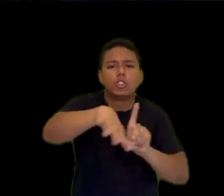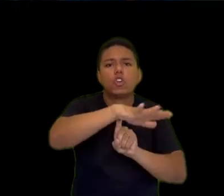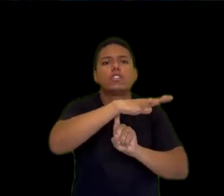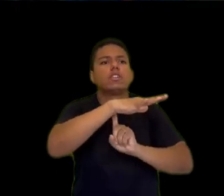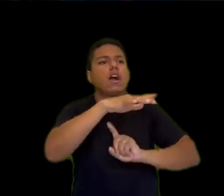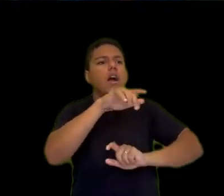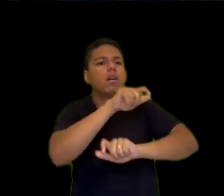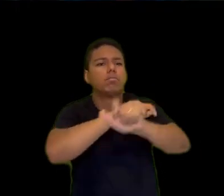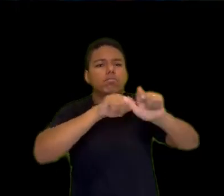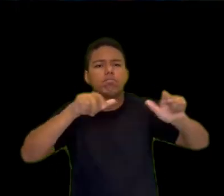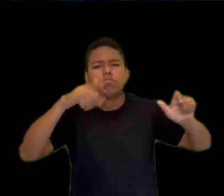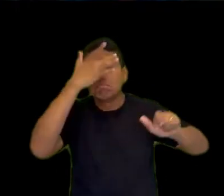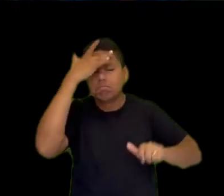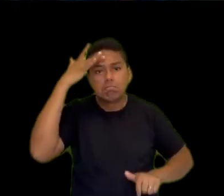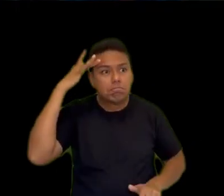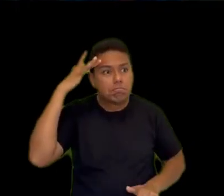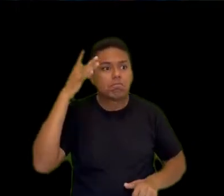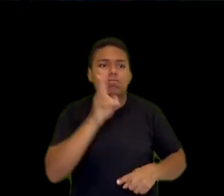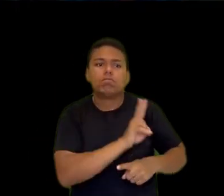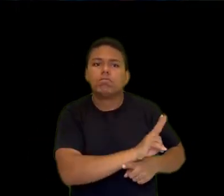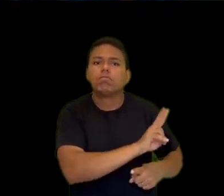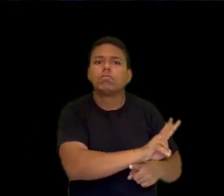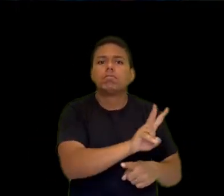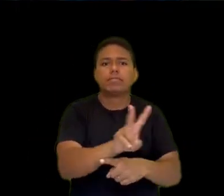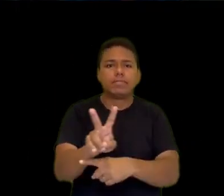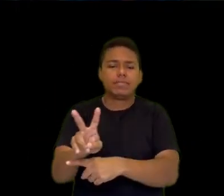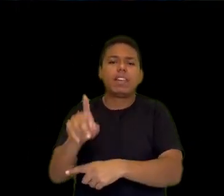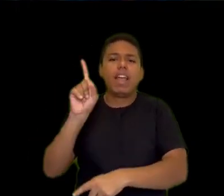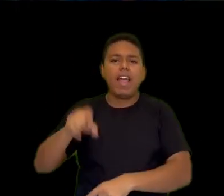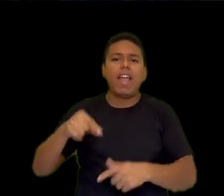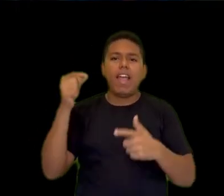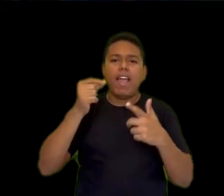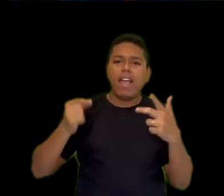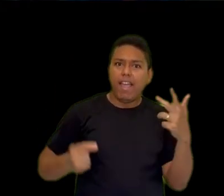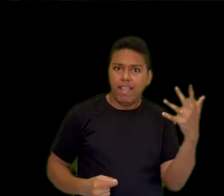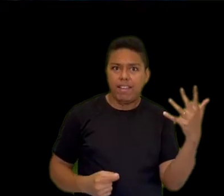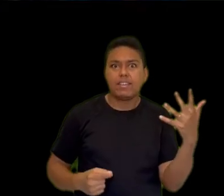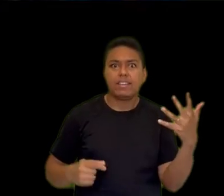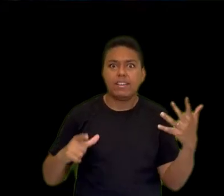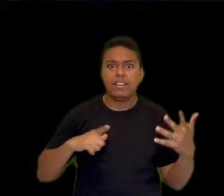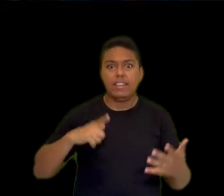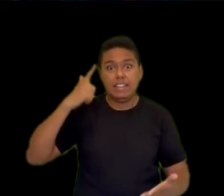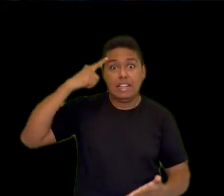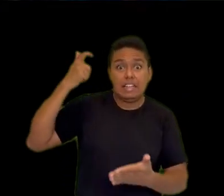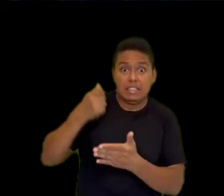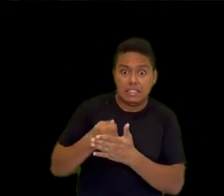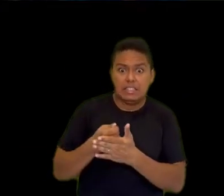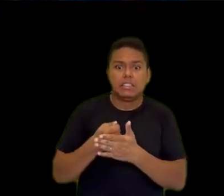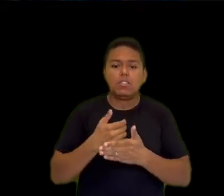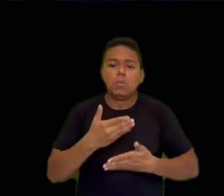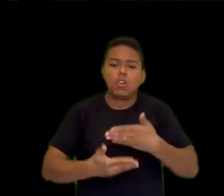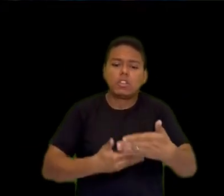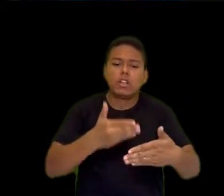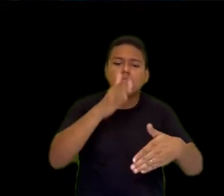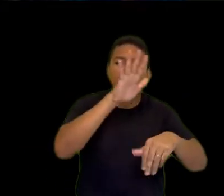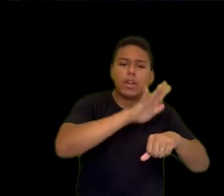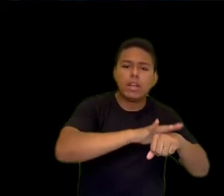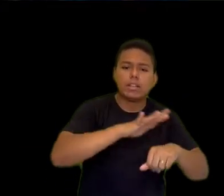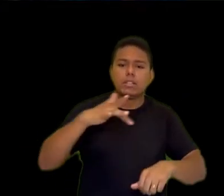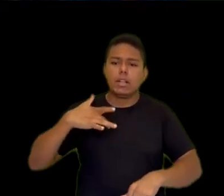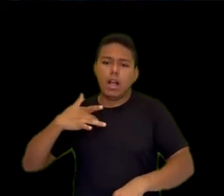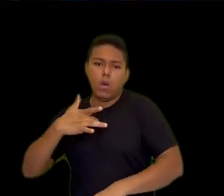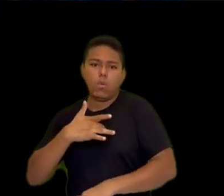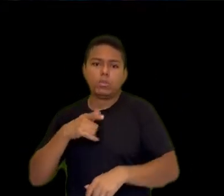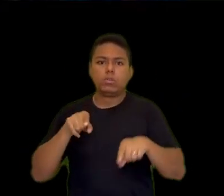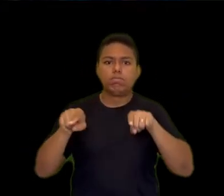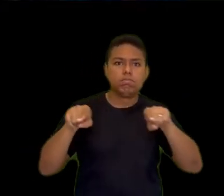que os fatores determinantes do processo saúde e doença, é pautada na promoção da saúde.